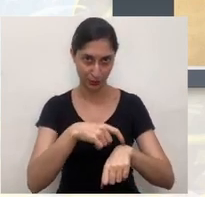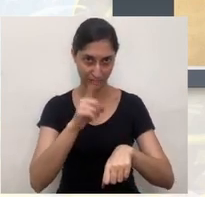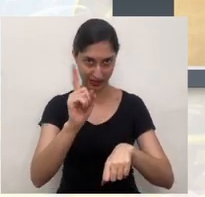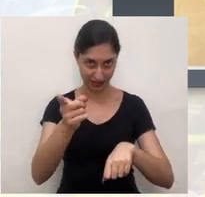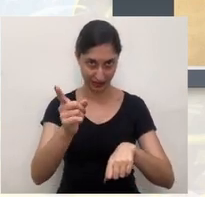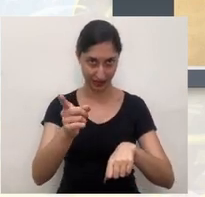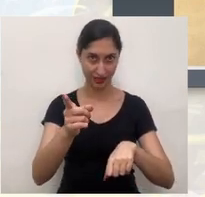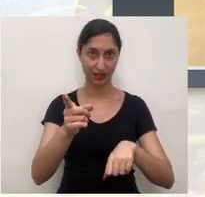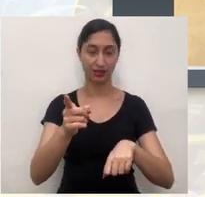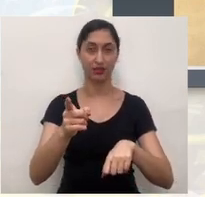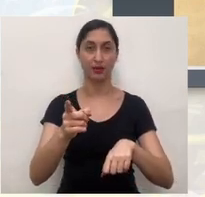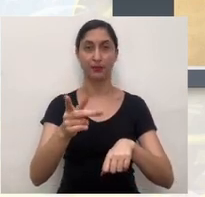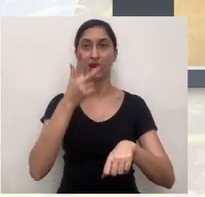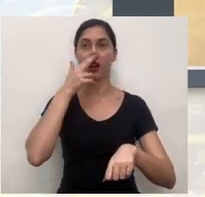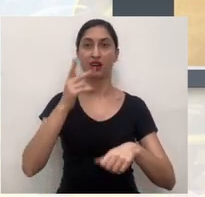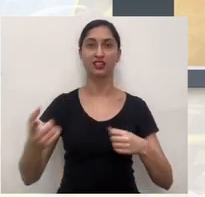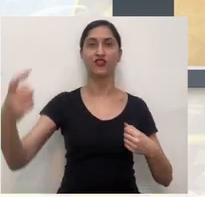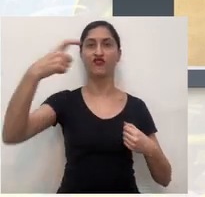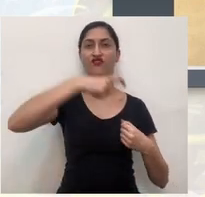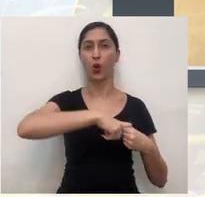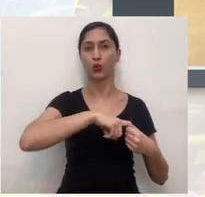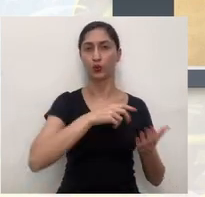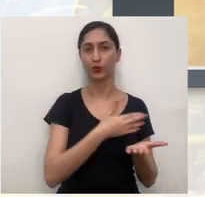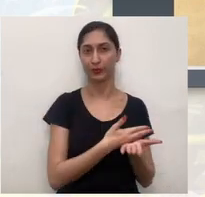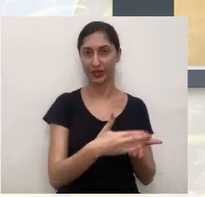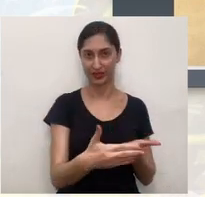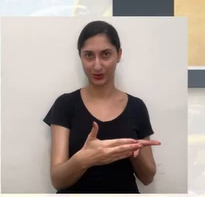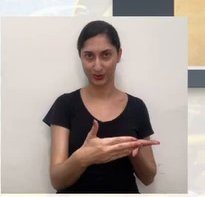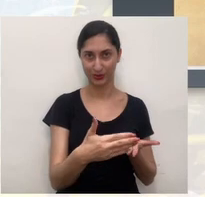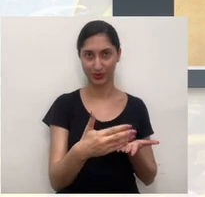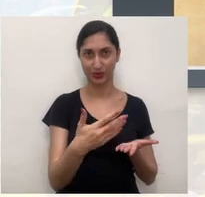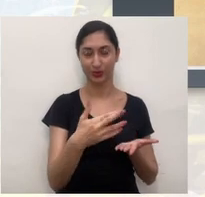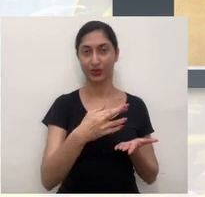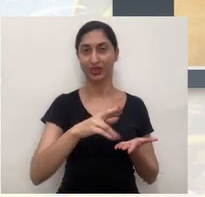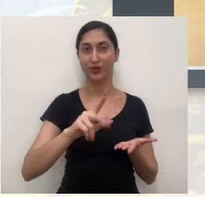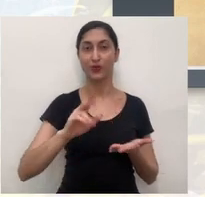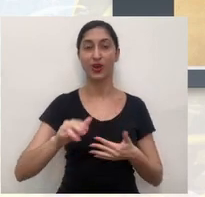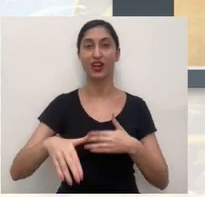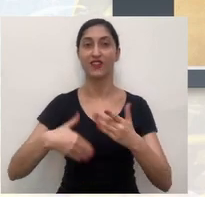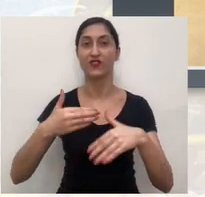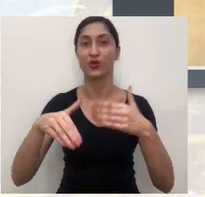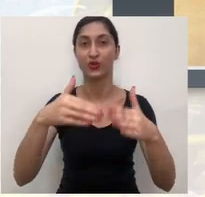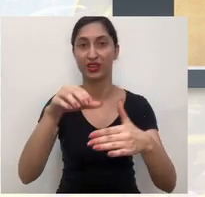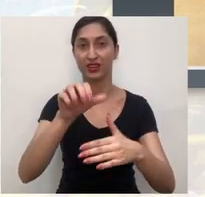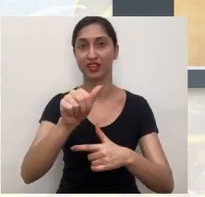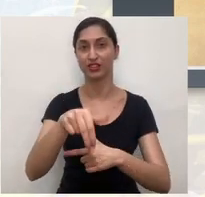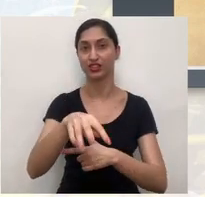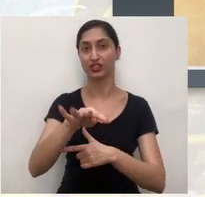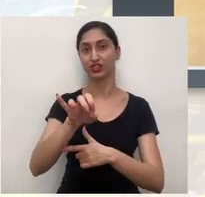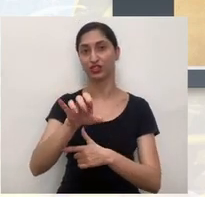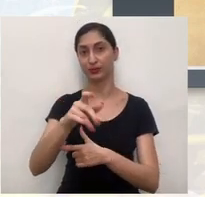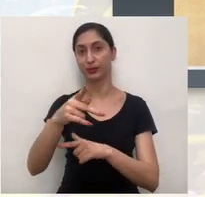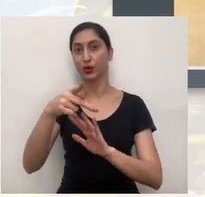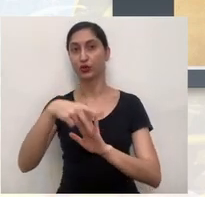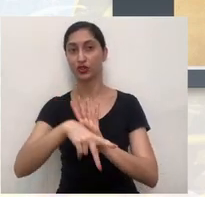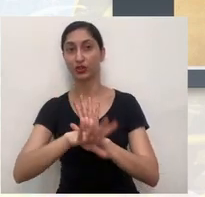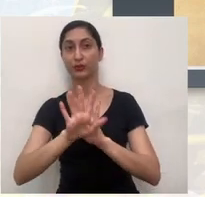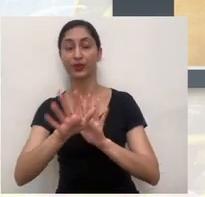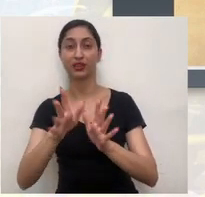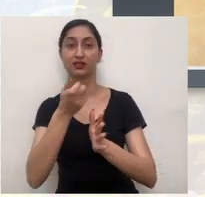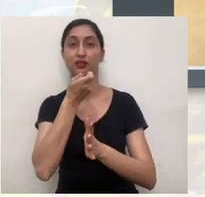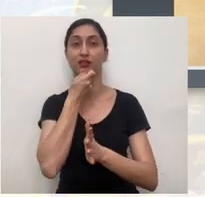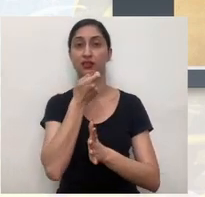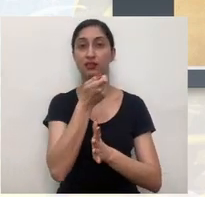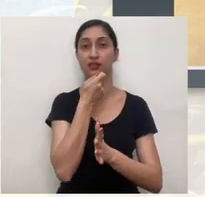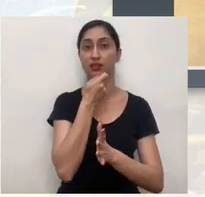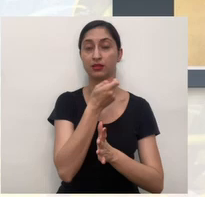aqui, ele está voltando para a fase inicial. Ele não está evoluindo para um anteprojeto, mas ele está ainda